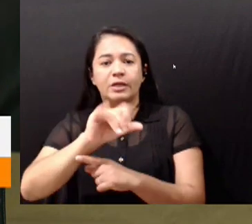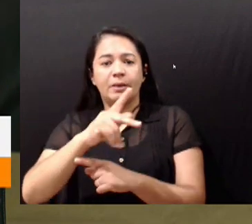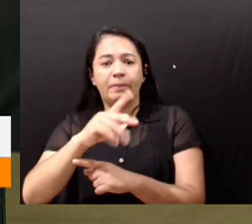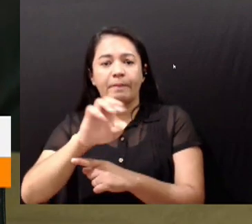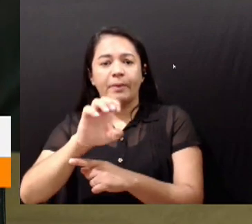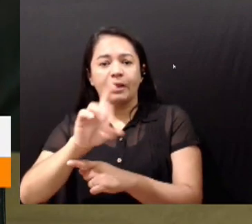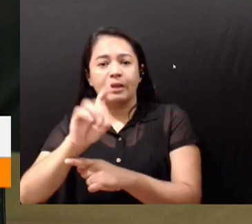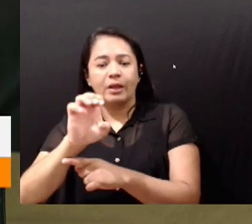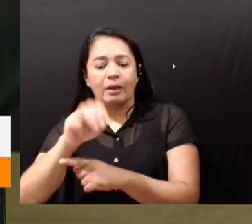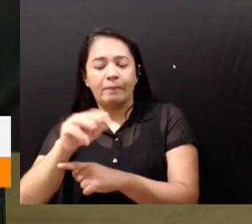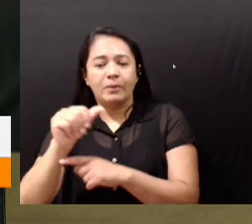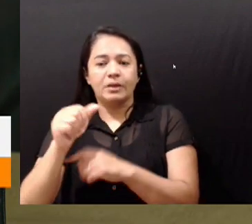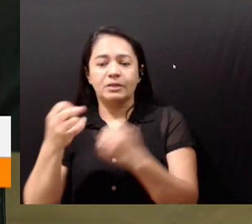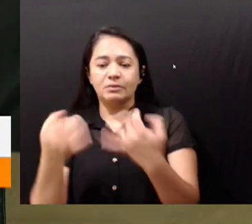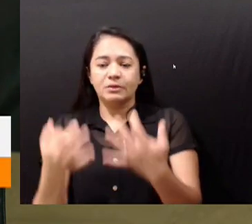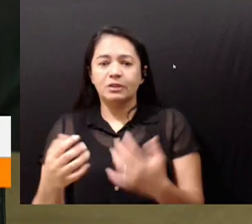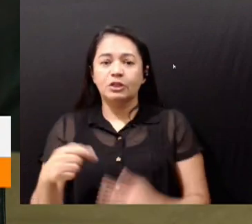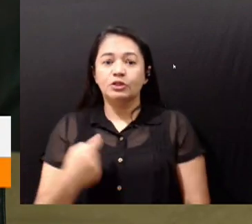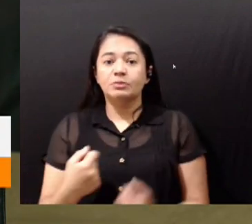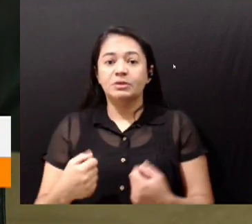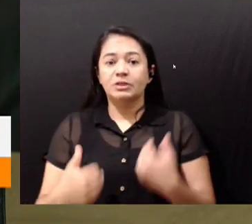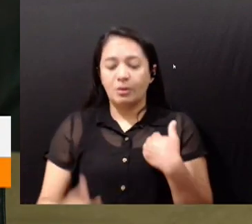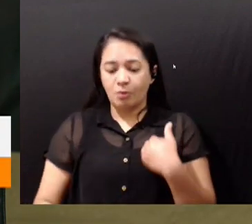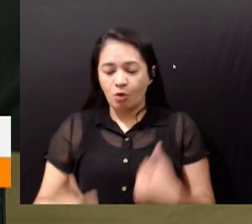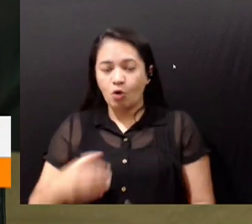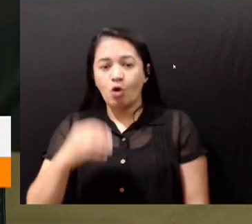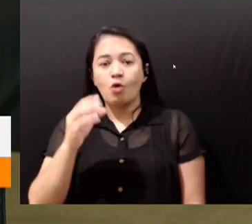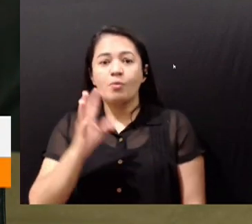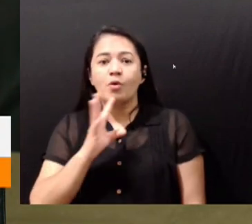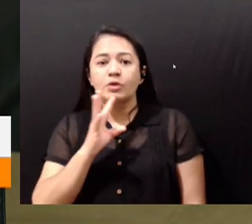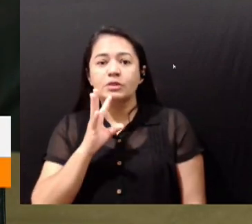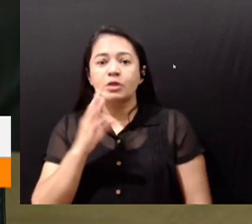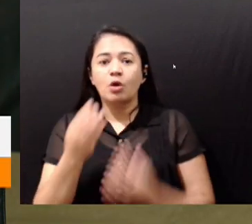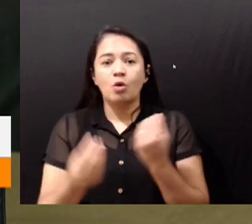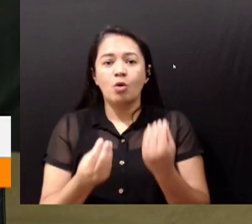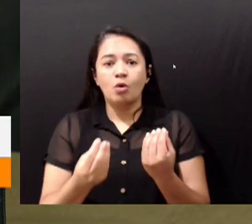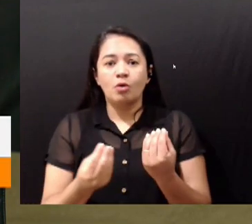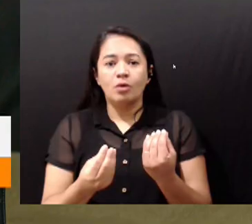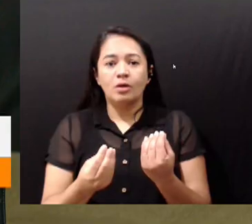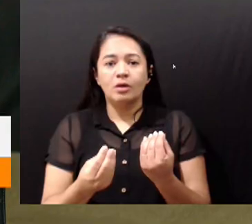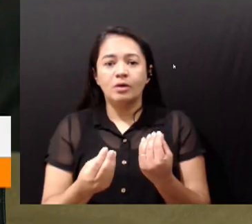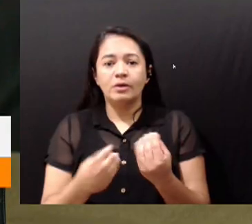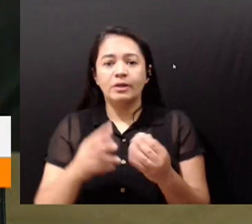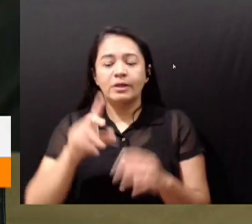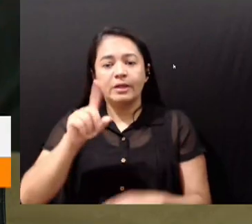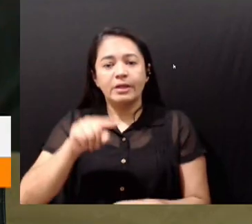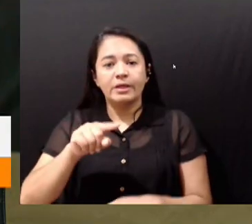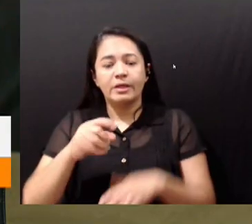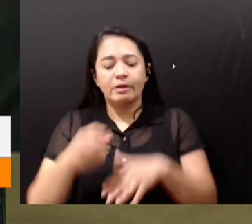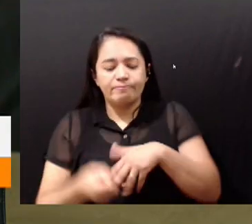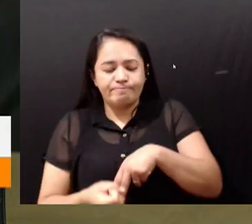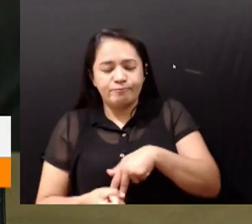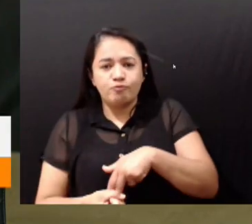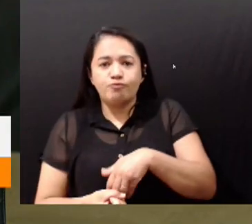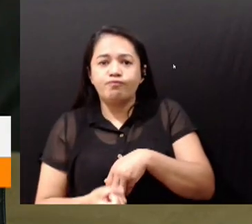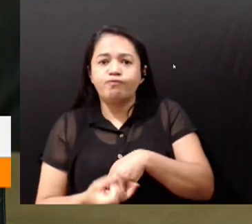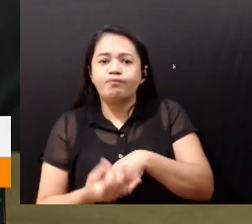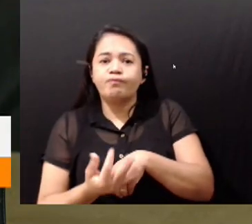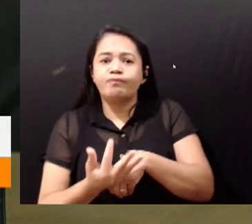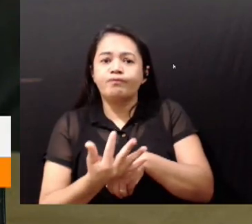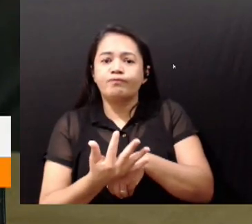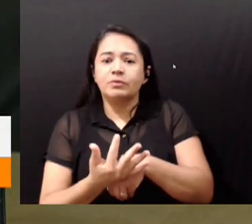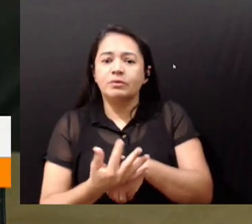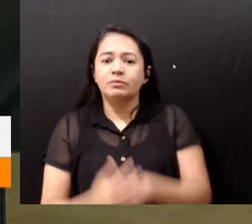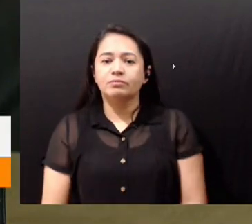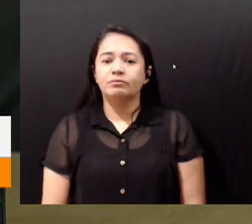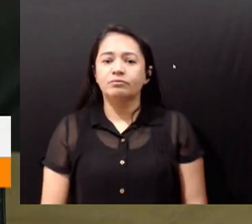corpo e conhecer como ele funciona. Sim. Esse lipedema é uma inflamação, é isso? Sim, então, e aí a gente, dependendo da alimentação que a